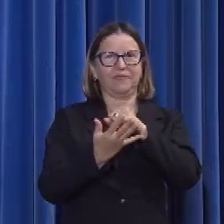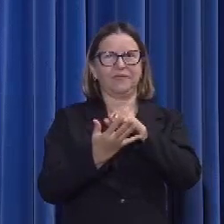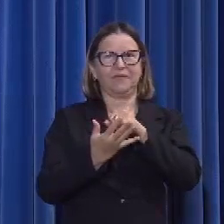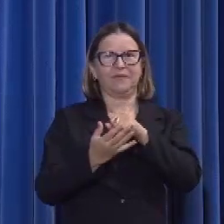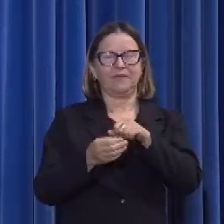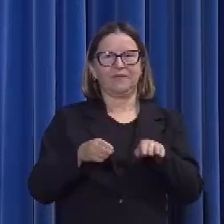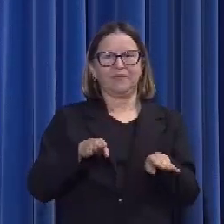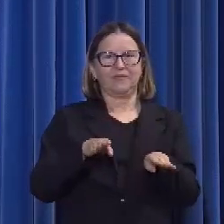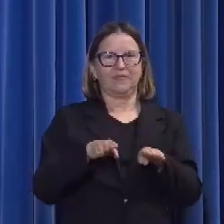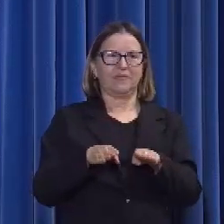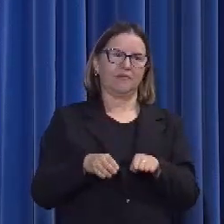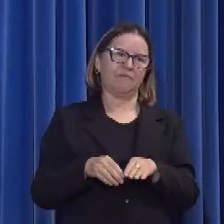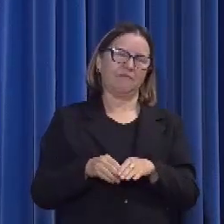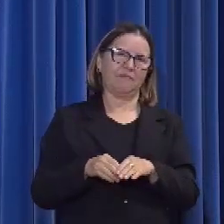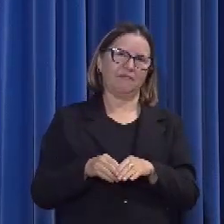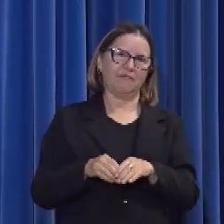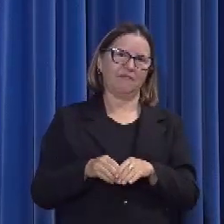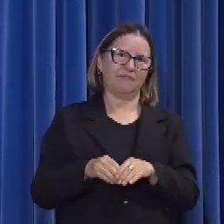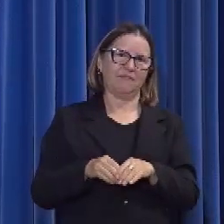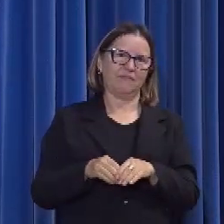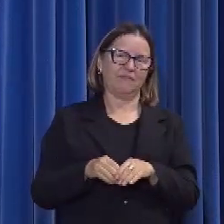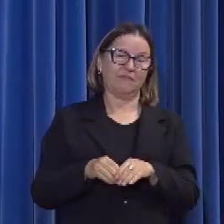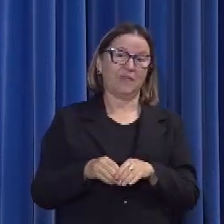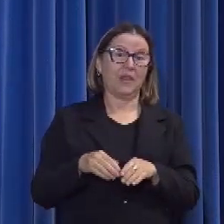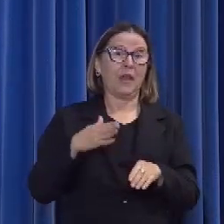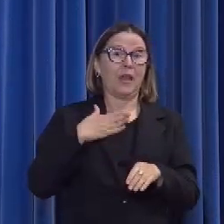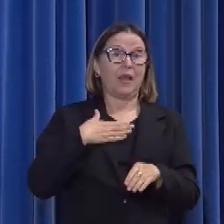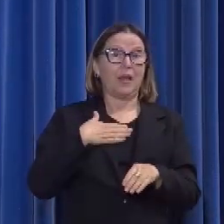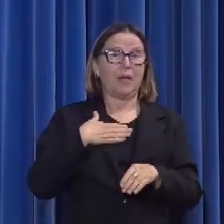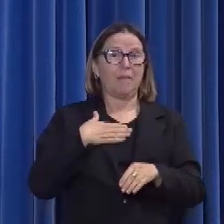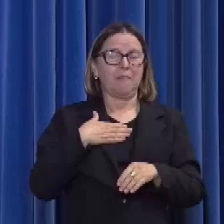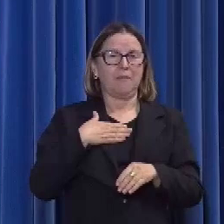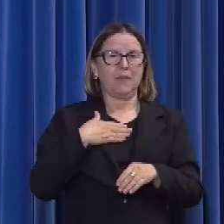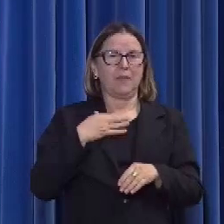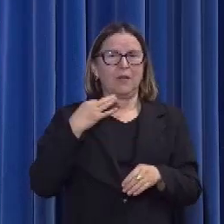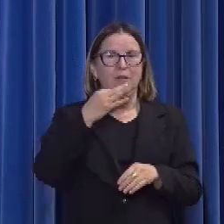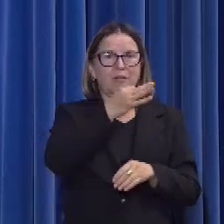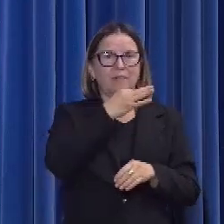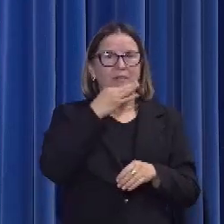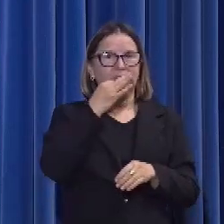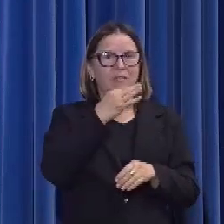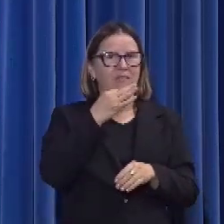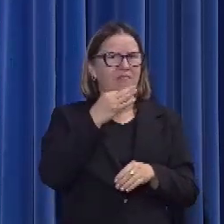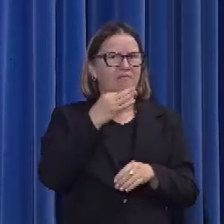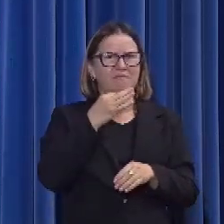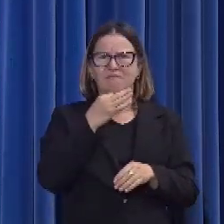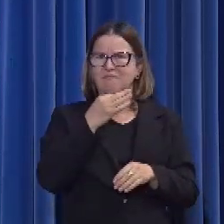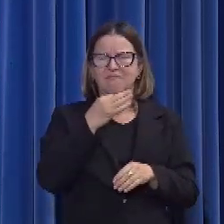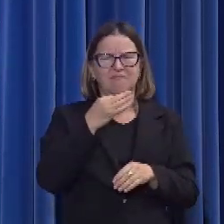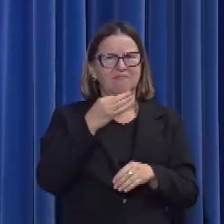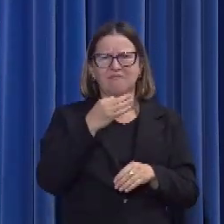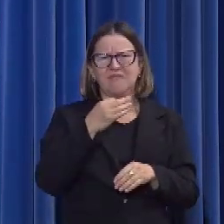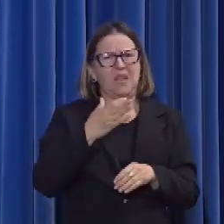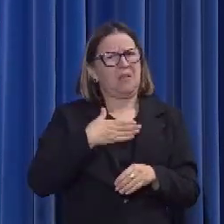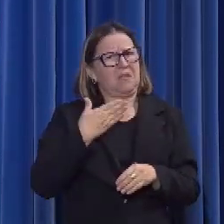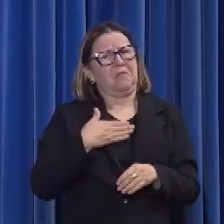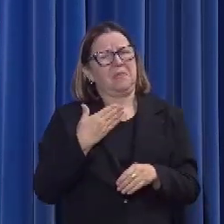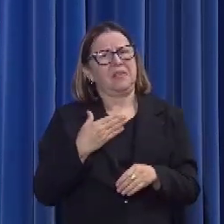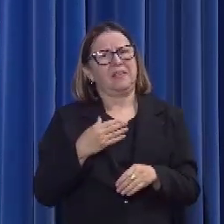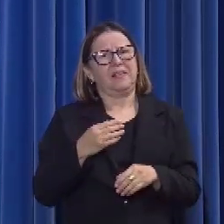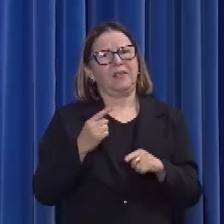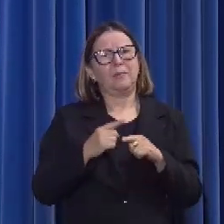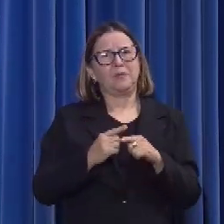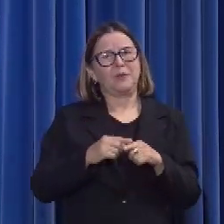que também, na minha opinião, não deveria nos deixar surpresos, já que o nosso Senhor nos deixou de sobreaviso, que